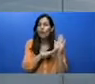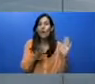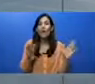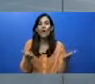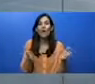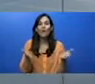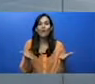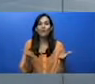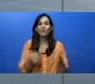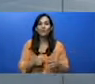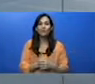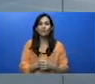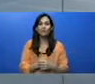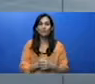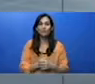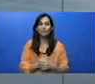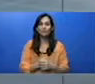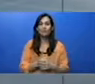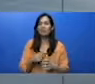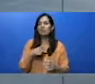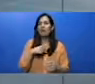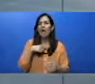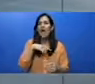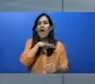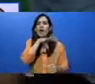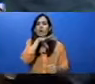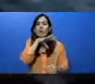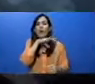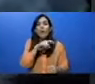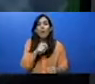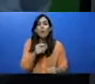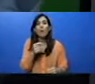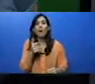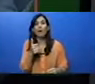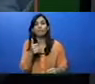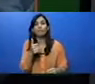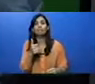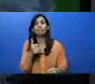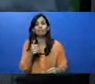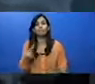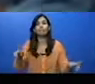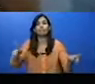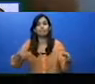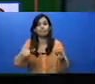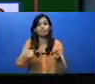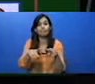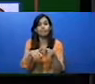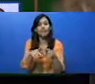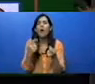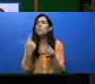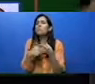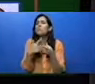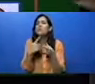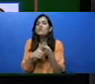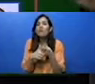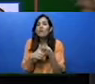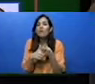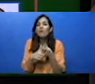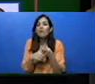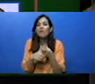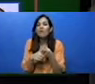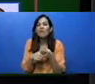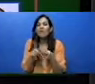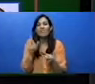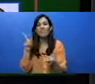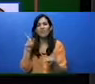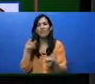hoje, dentro do tema animais ameaçados de extinção, nós vamos trabalhar por que os animais estão ameaçados